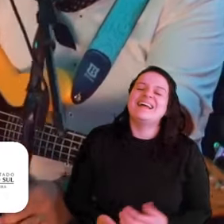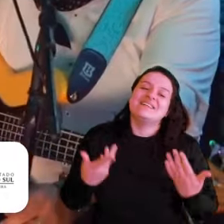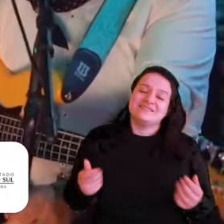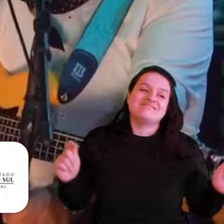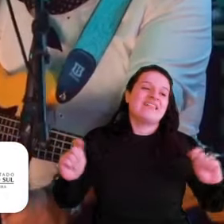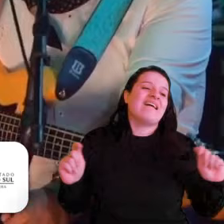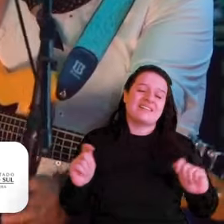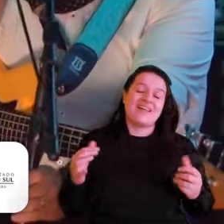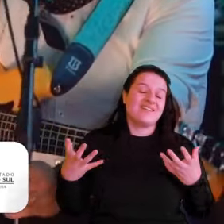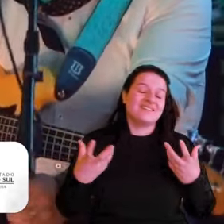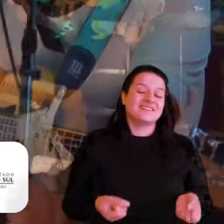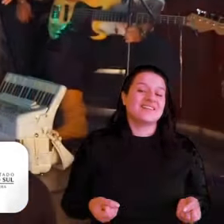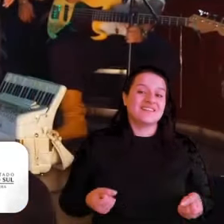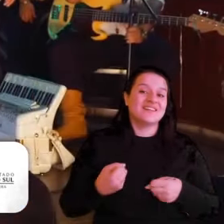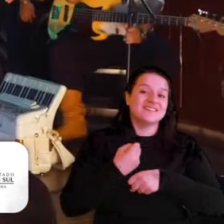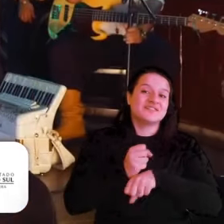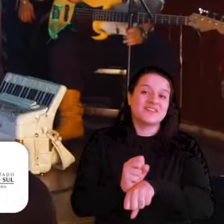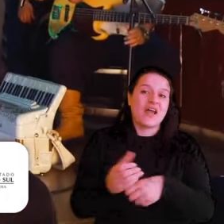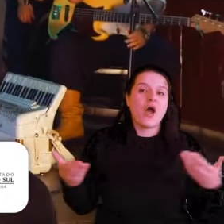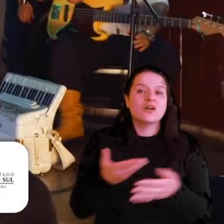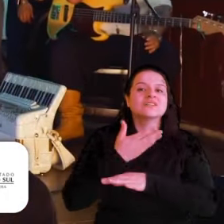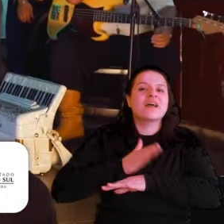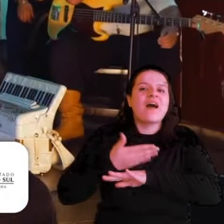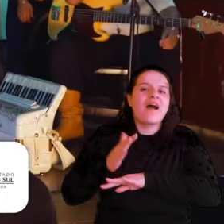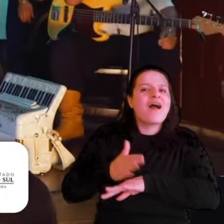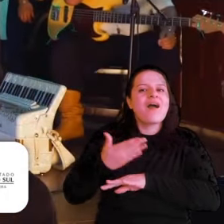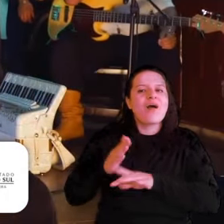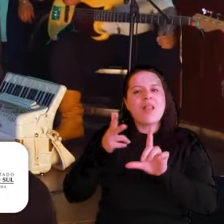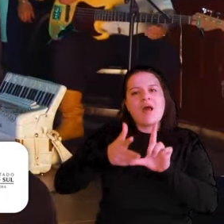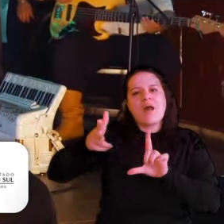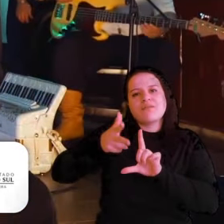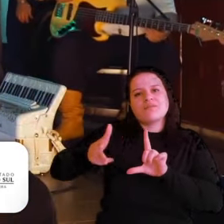meses. Mas estamos se virando. Hoje é uma live ensaio.